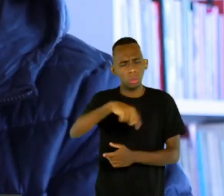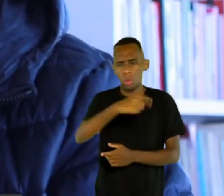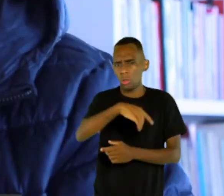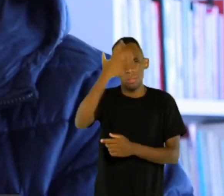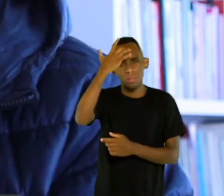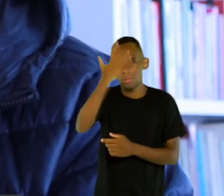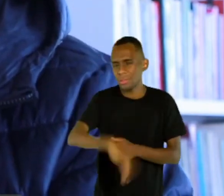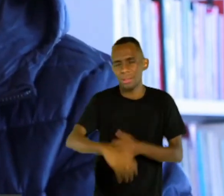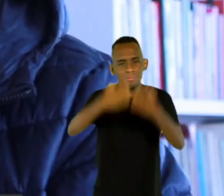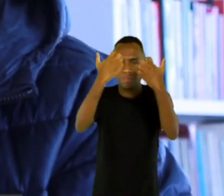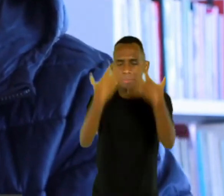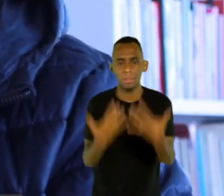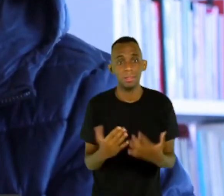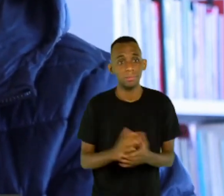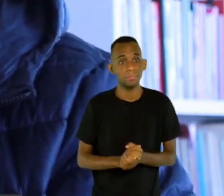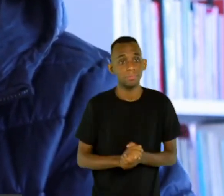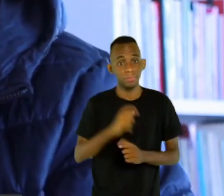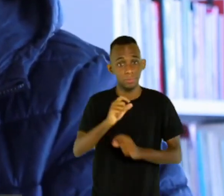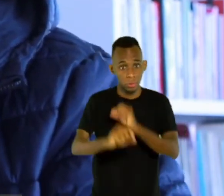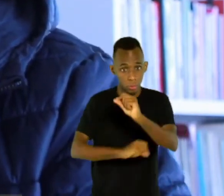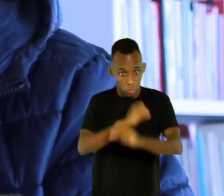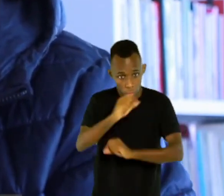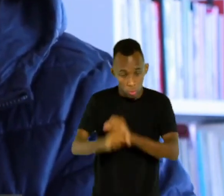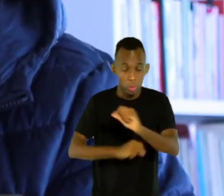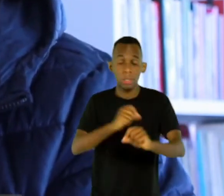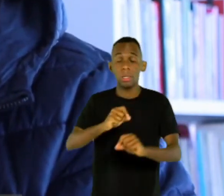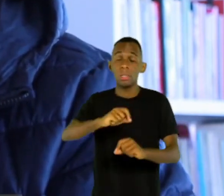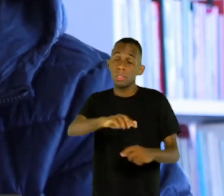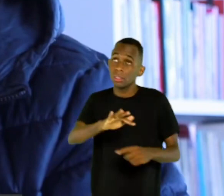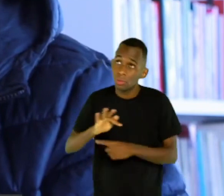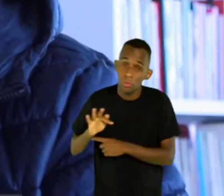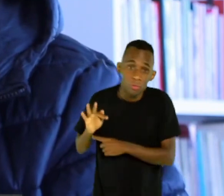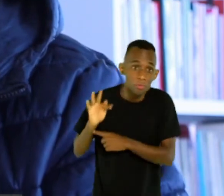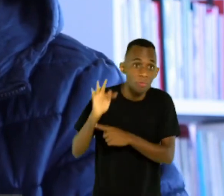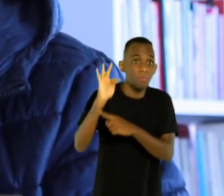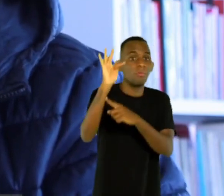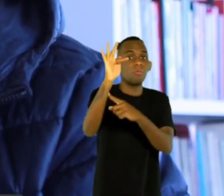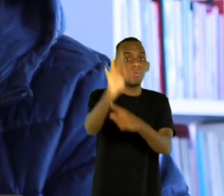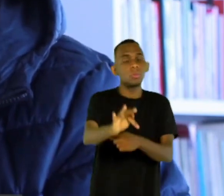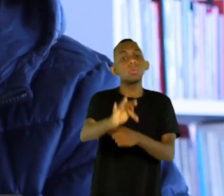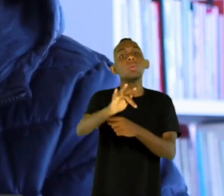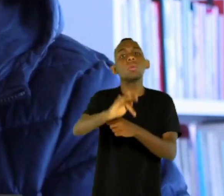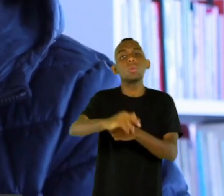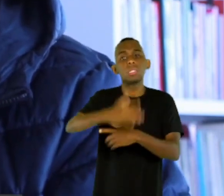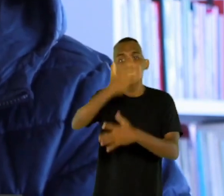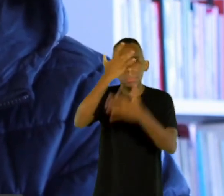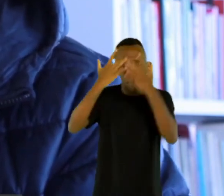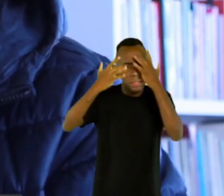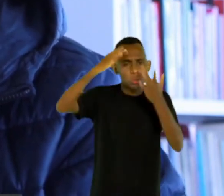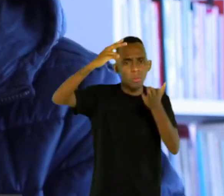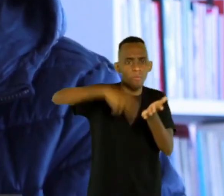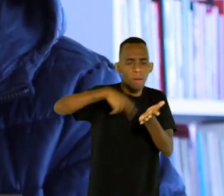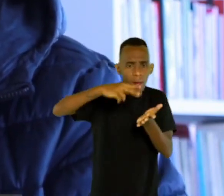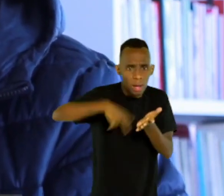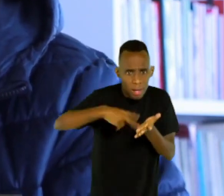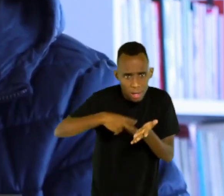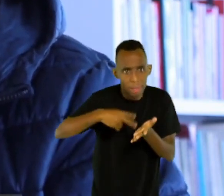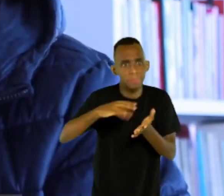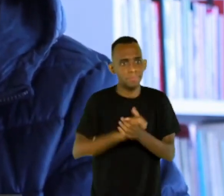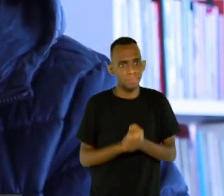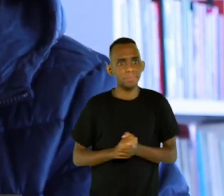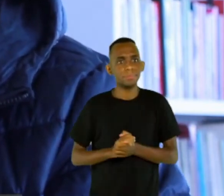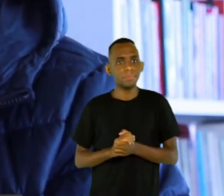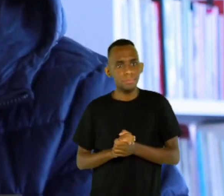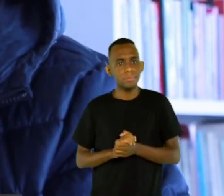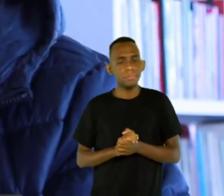explicar. O fato é que, em nome desse futuro, em nome dos futuros leitores que você fez voltar